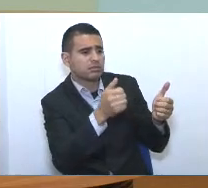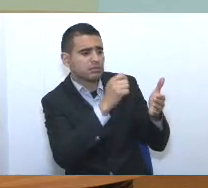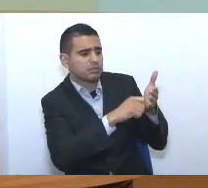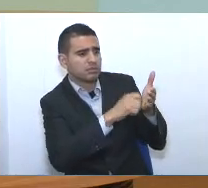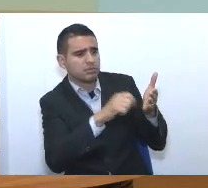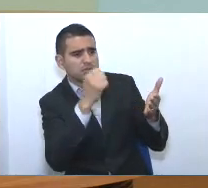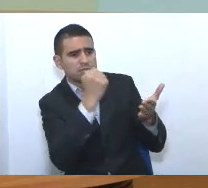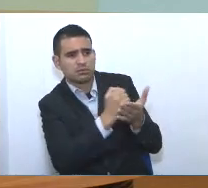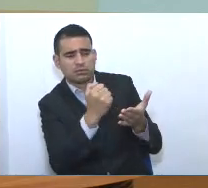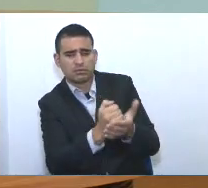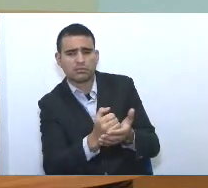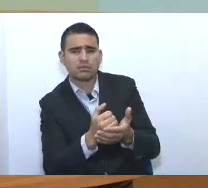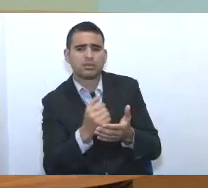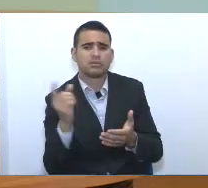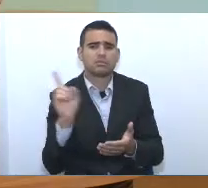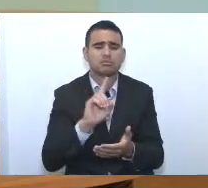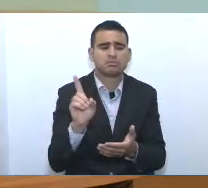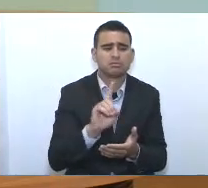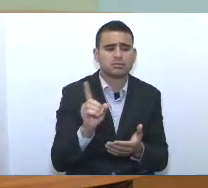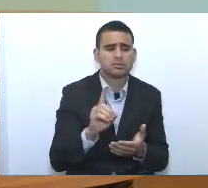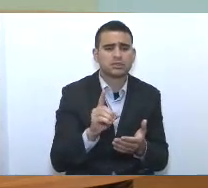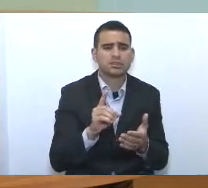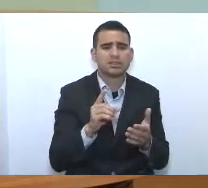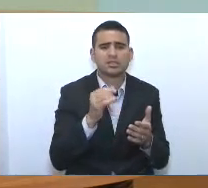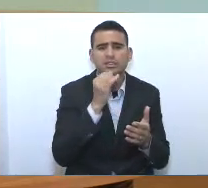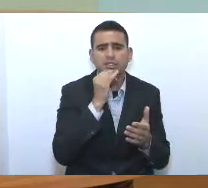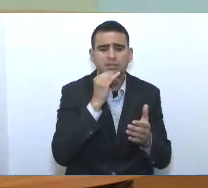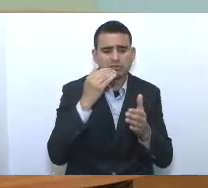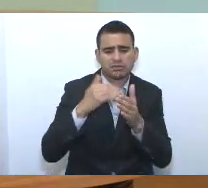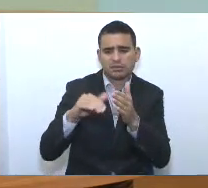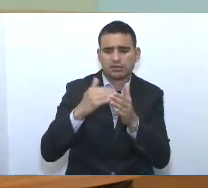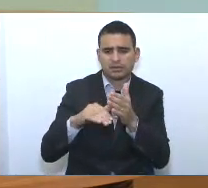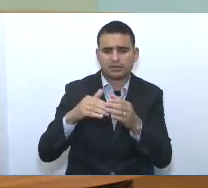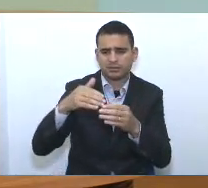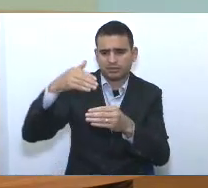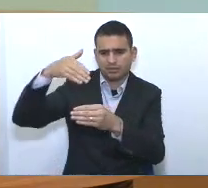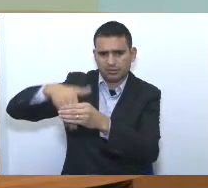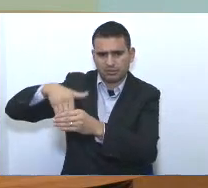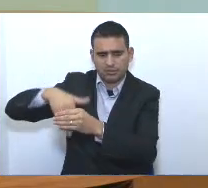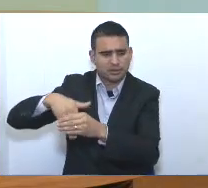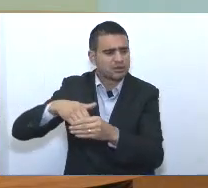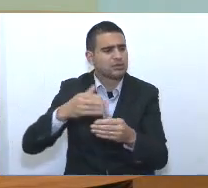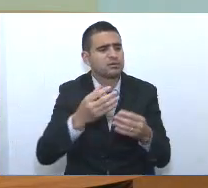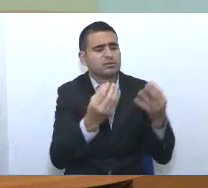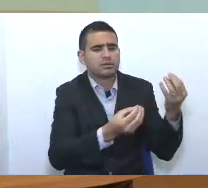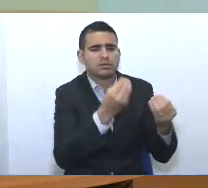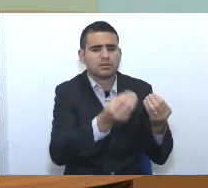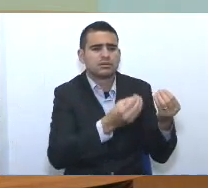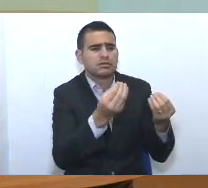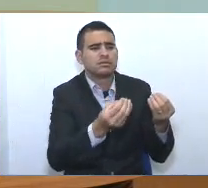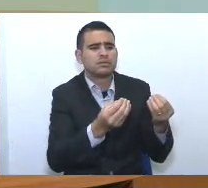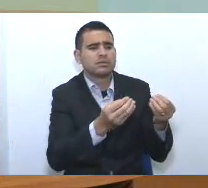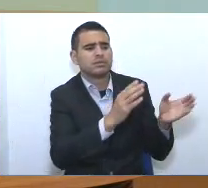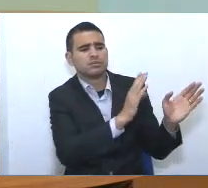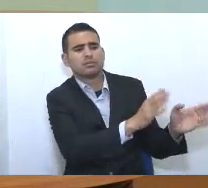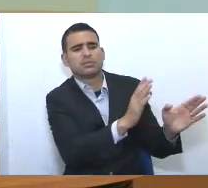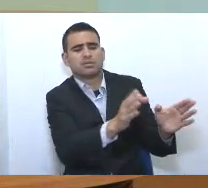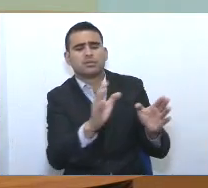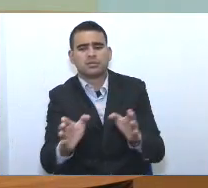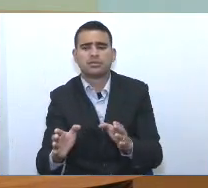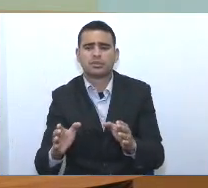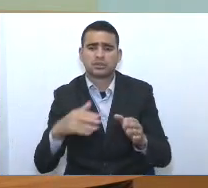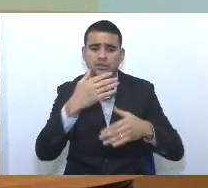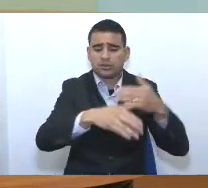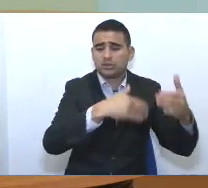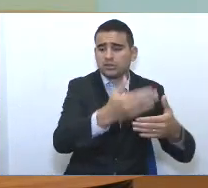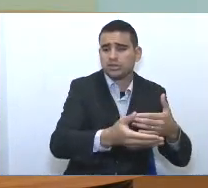em silêncio, a gente sabe que não é que o processo fica parado, e a gente, até por conta da correria, não tem muito acesso ao